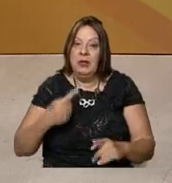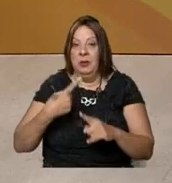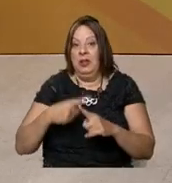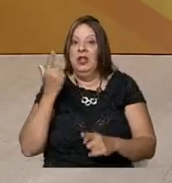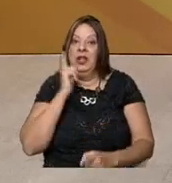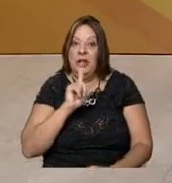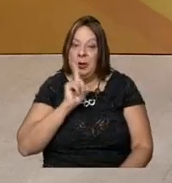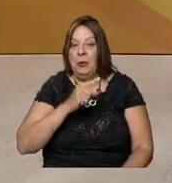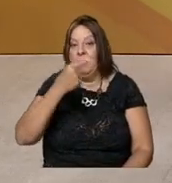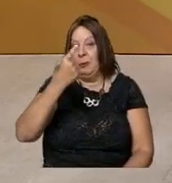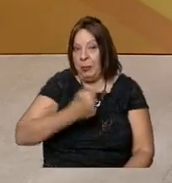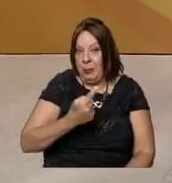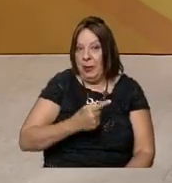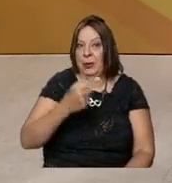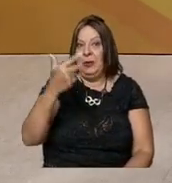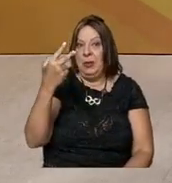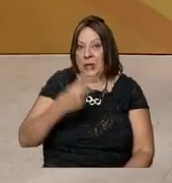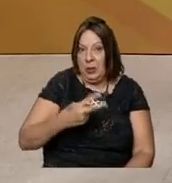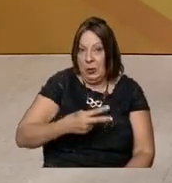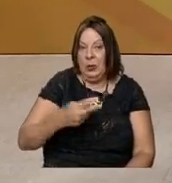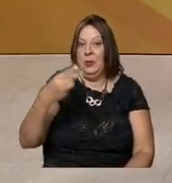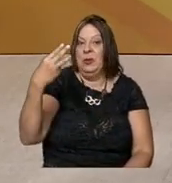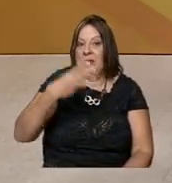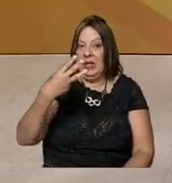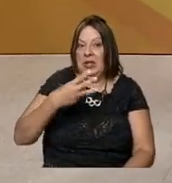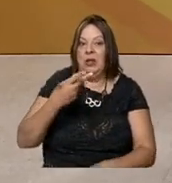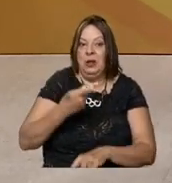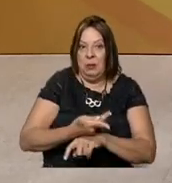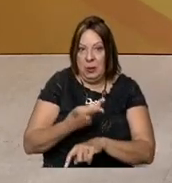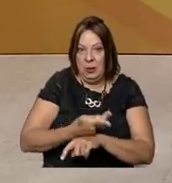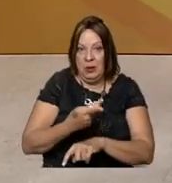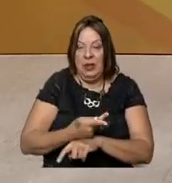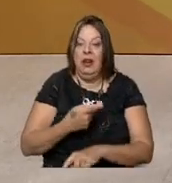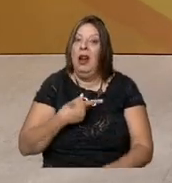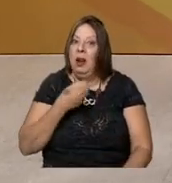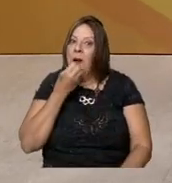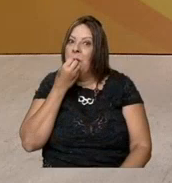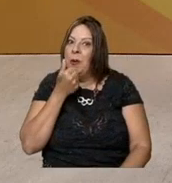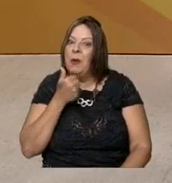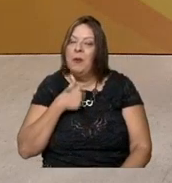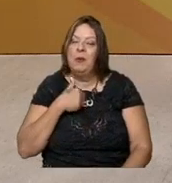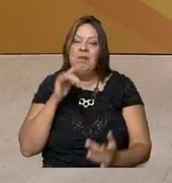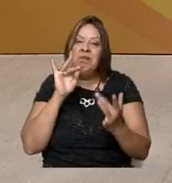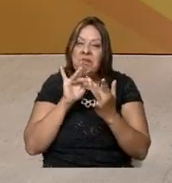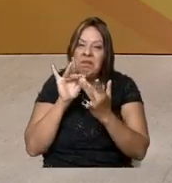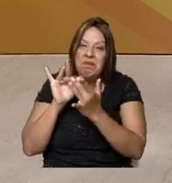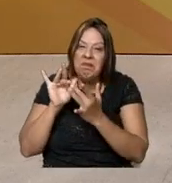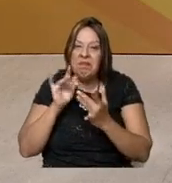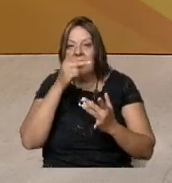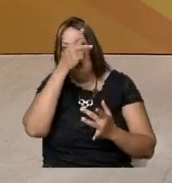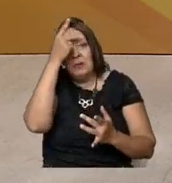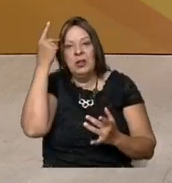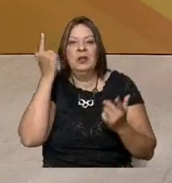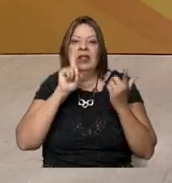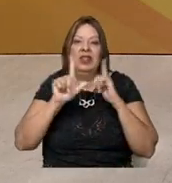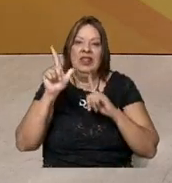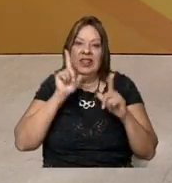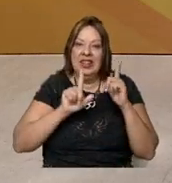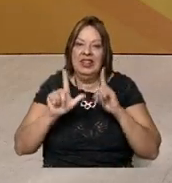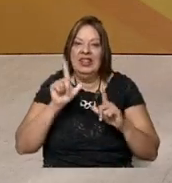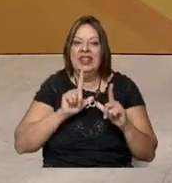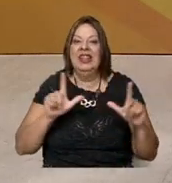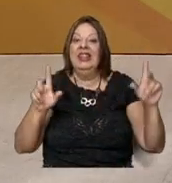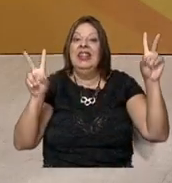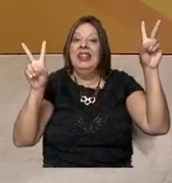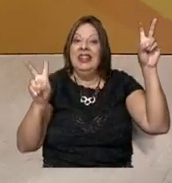maravilhosos municípios. Muito bom. Eu realmente sinto saudade desse corpo a corpo, desse encontro com o felizardo, com os contemplados. Abri um parênteses